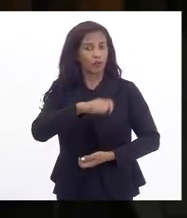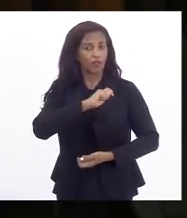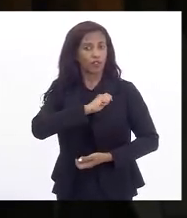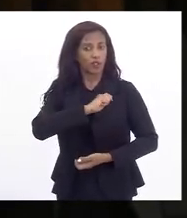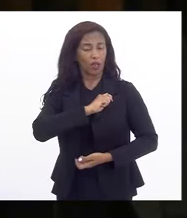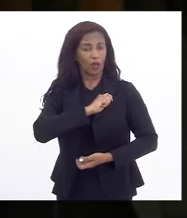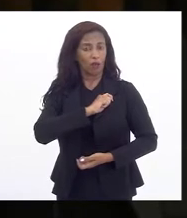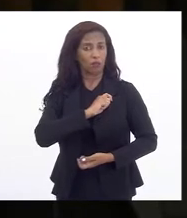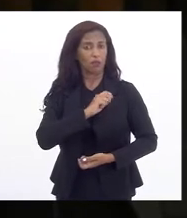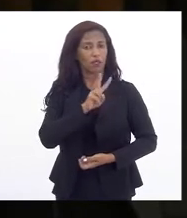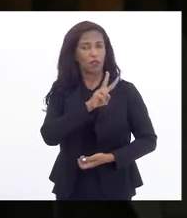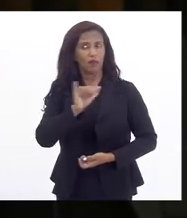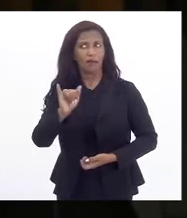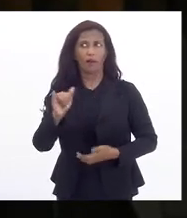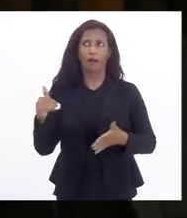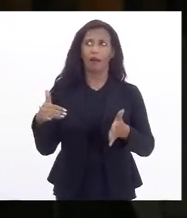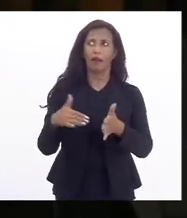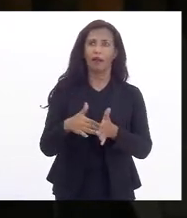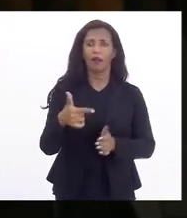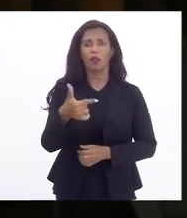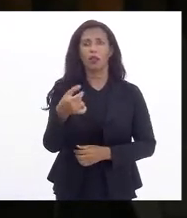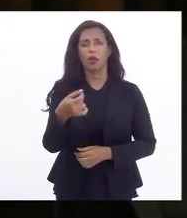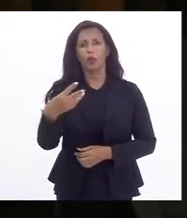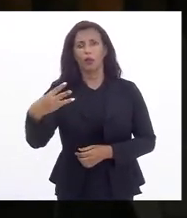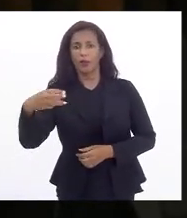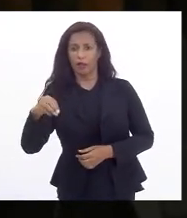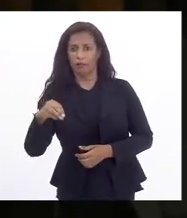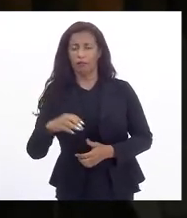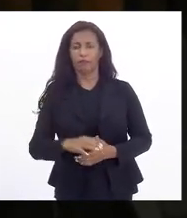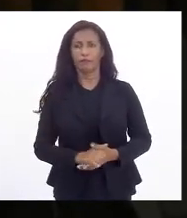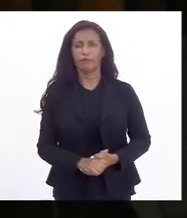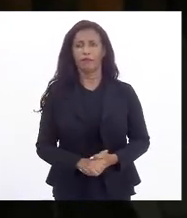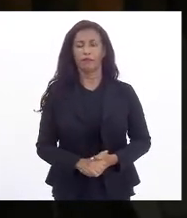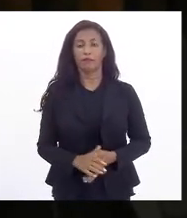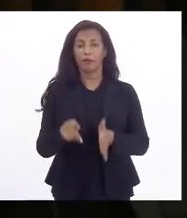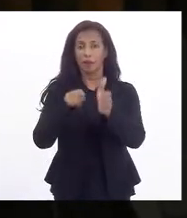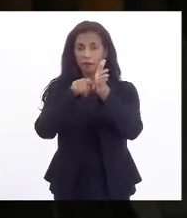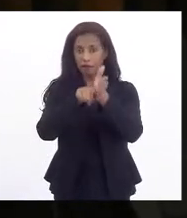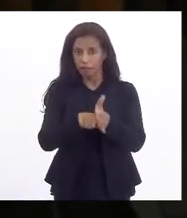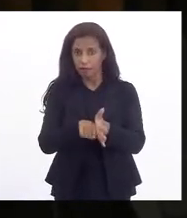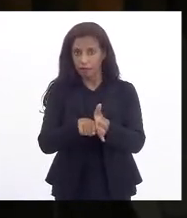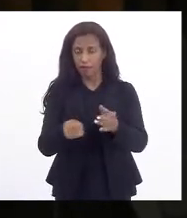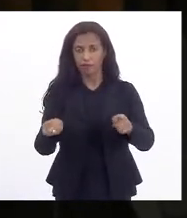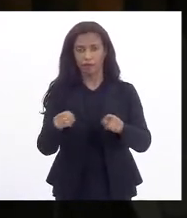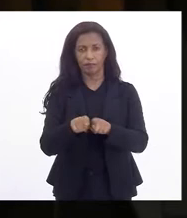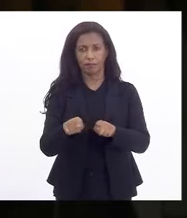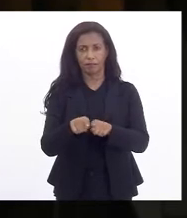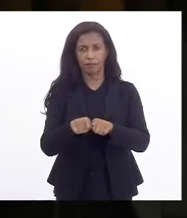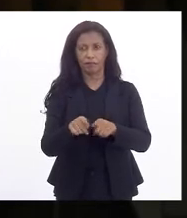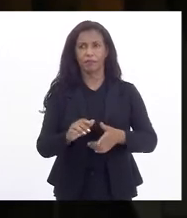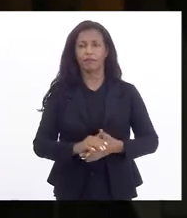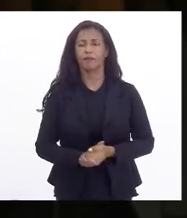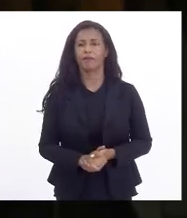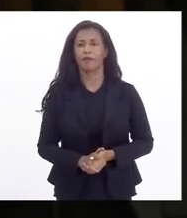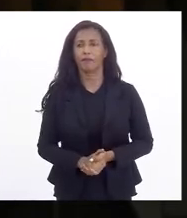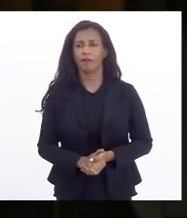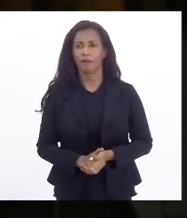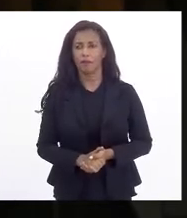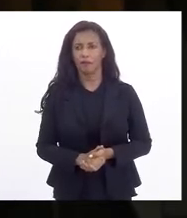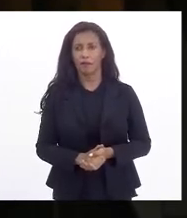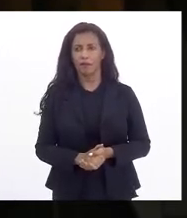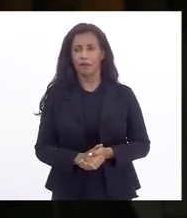que faz até 2030 e verificamos para concluir